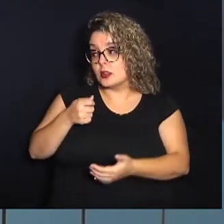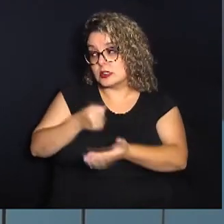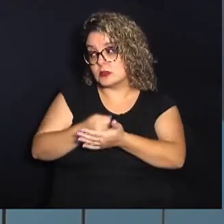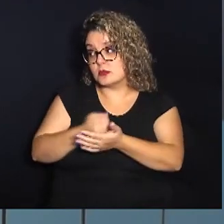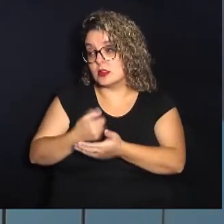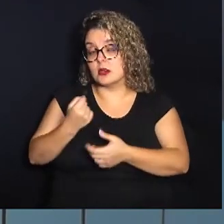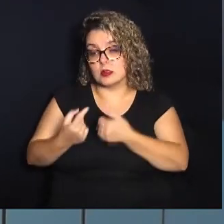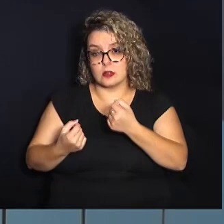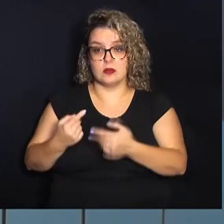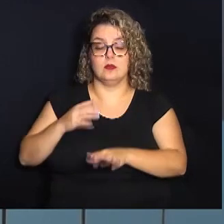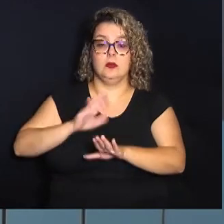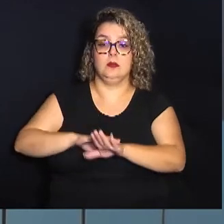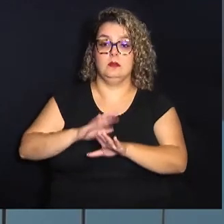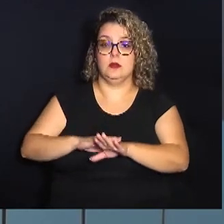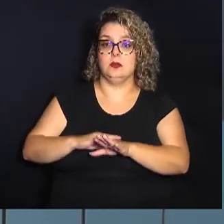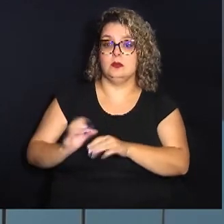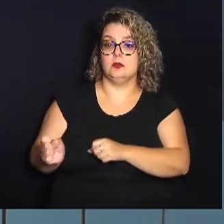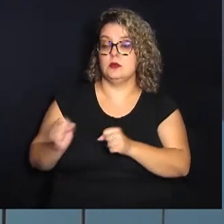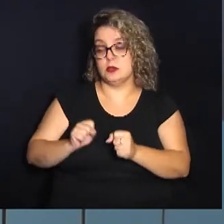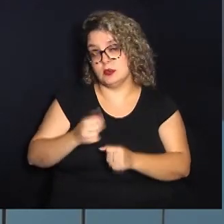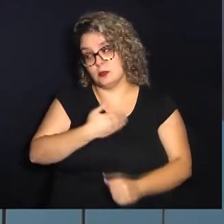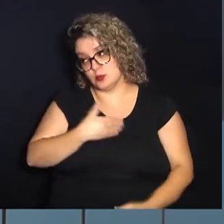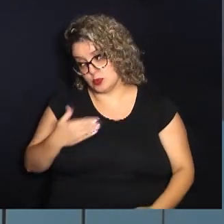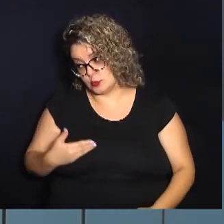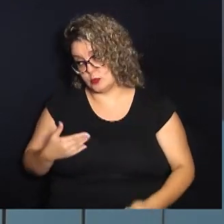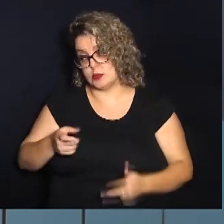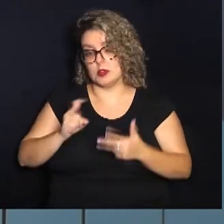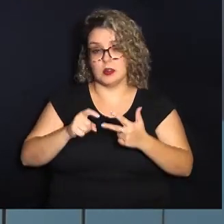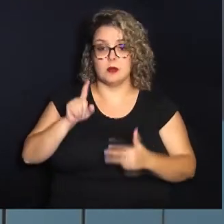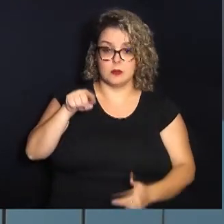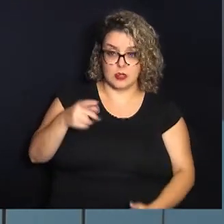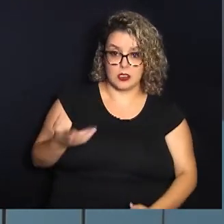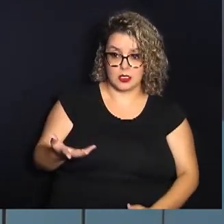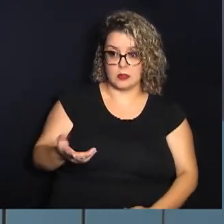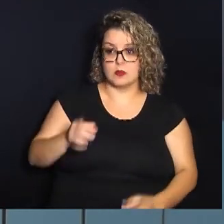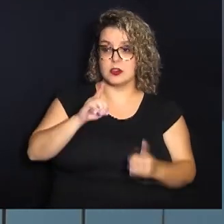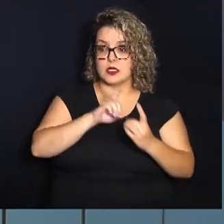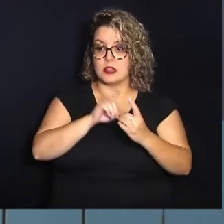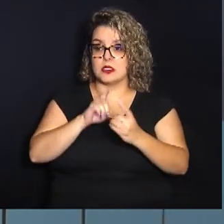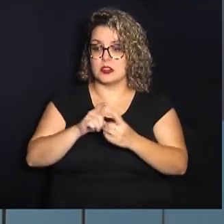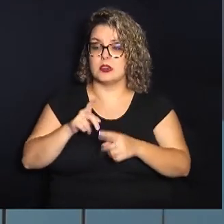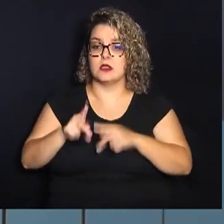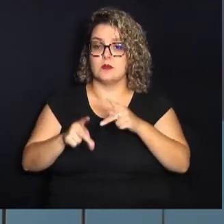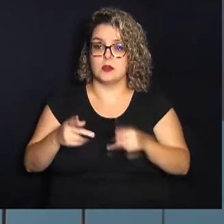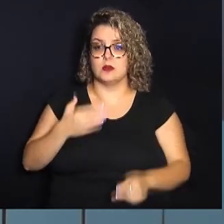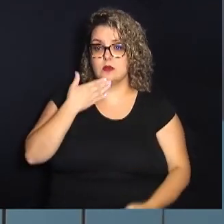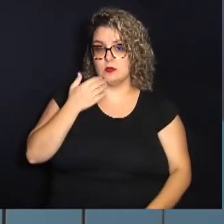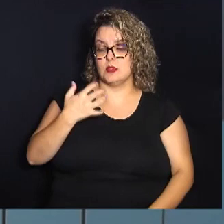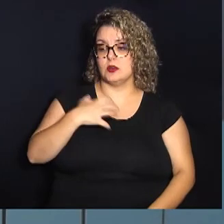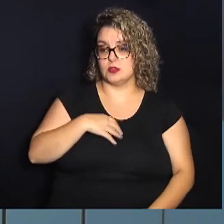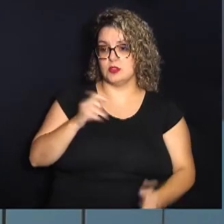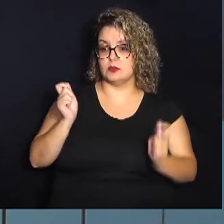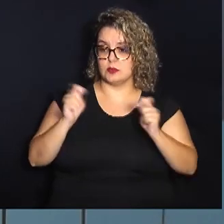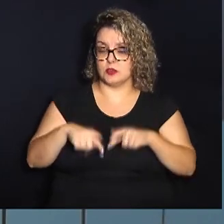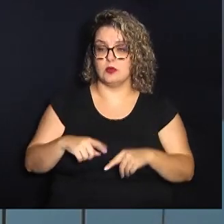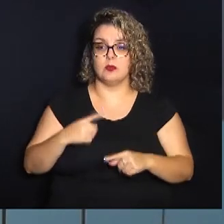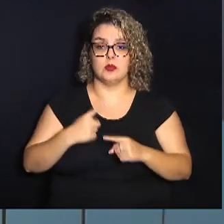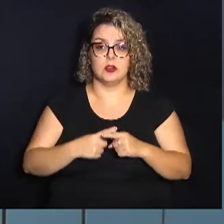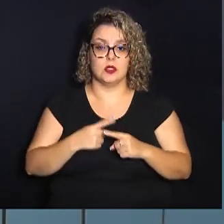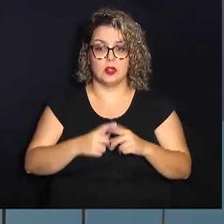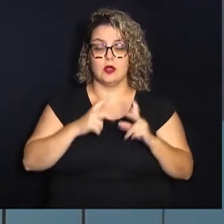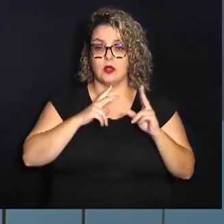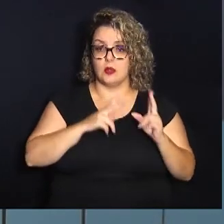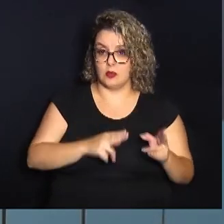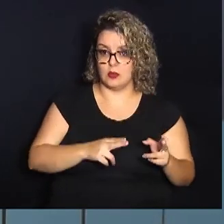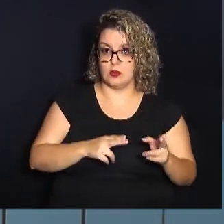poder público, executivo, é para isso, é para que a gente possa atender a população da melhor maneira possível. Porque da mesma forma que as